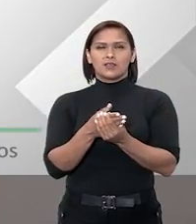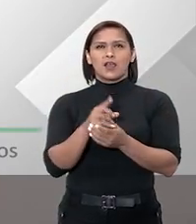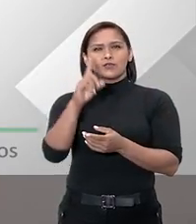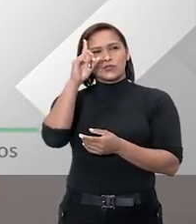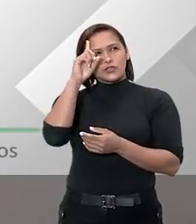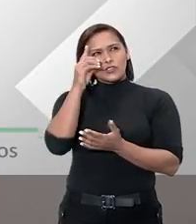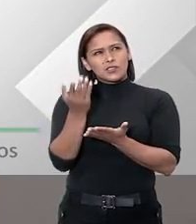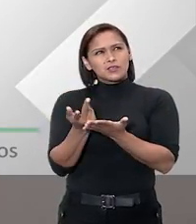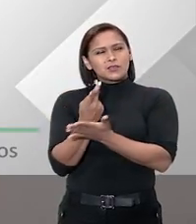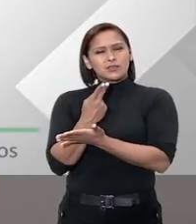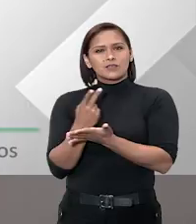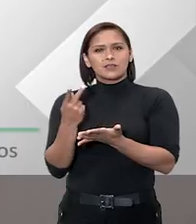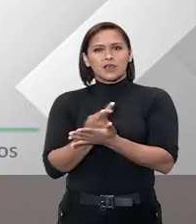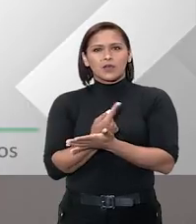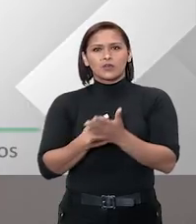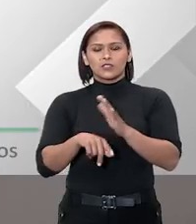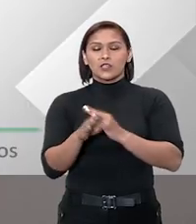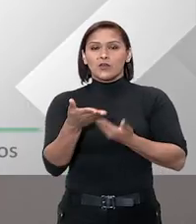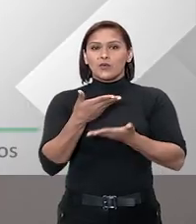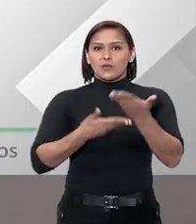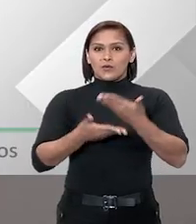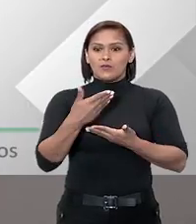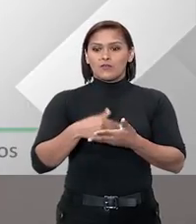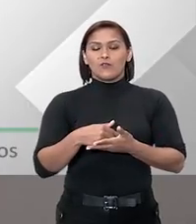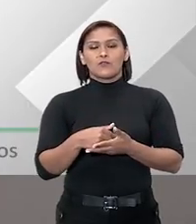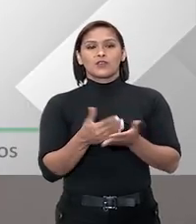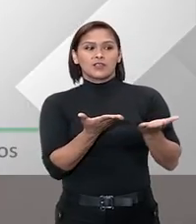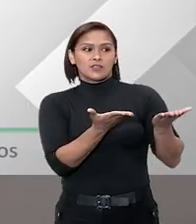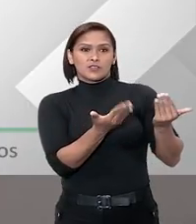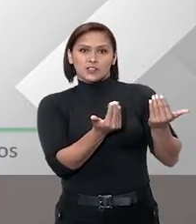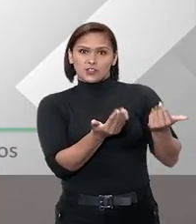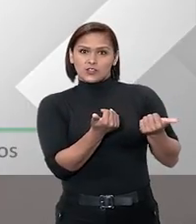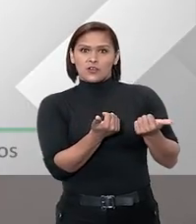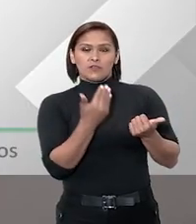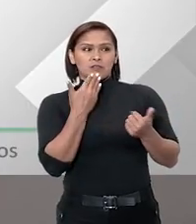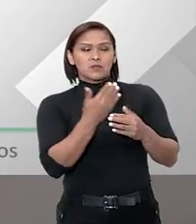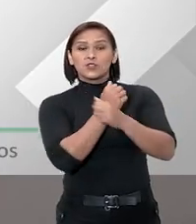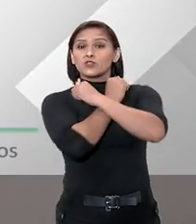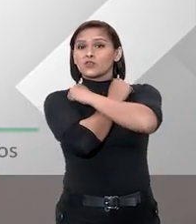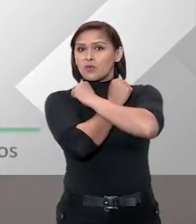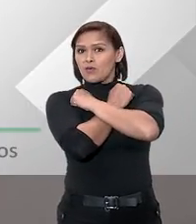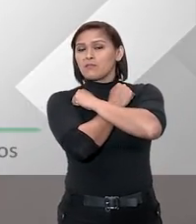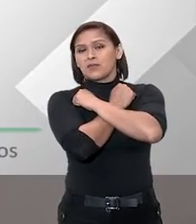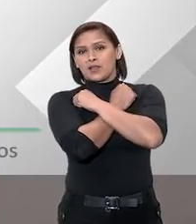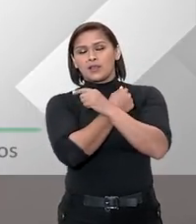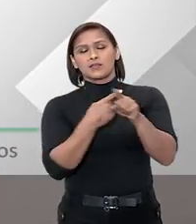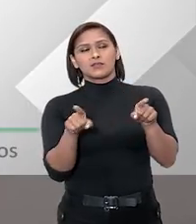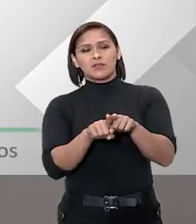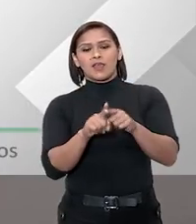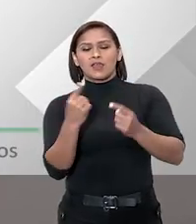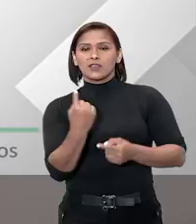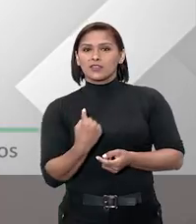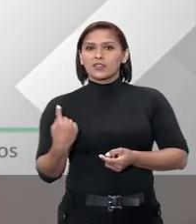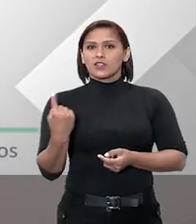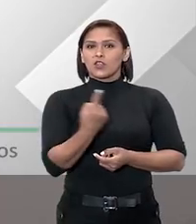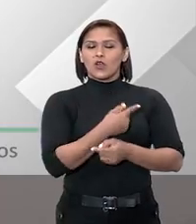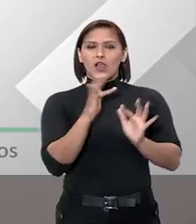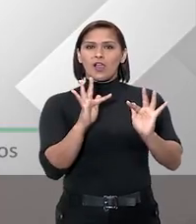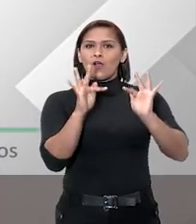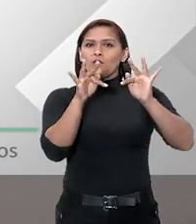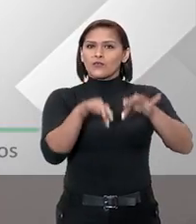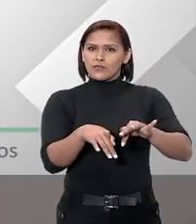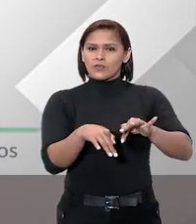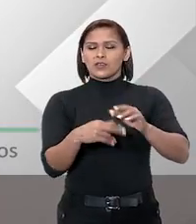poucos dias, com relação à questão envolvendo essa adolescente, que pediu um abraço meu, é que nós, no fechamento,